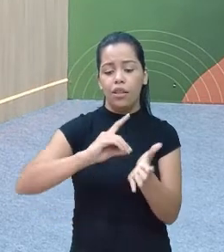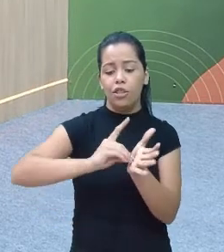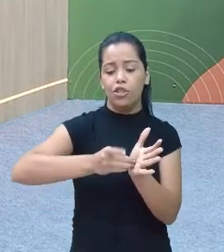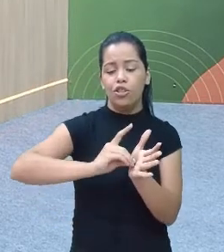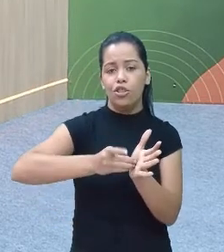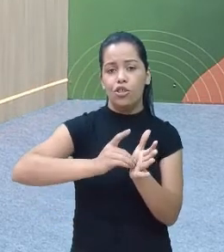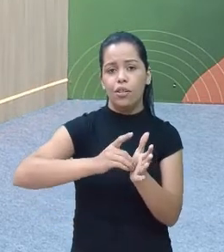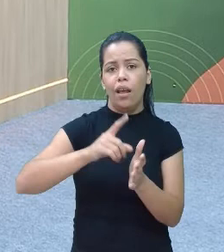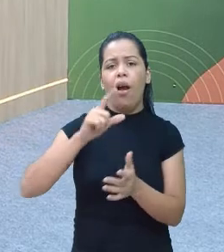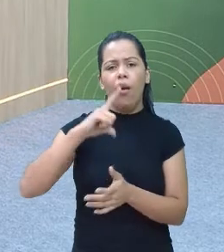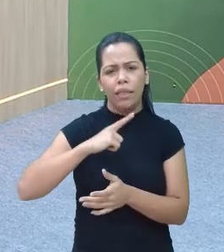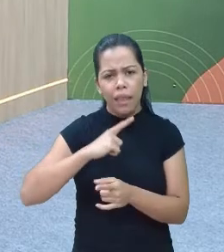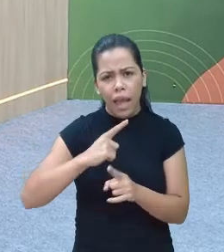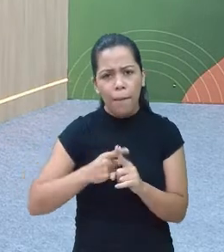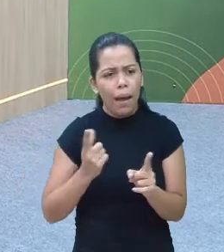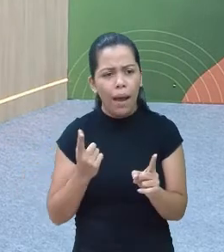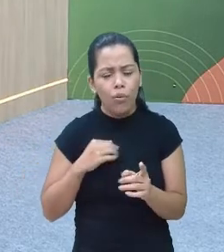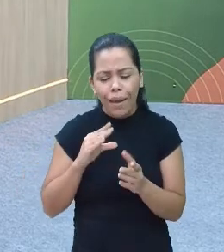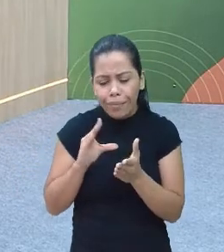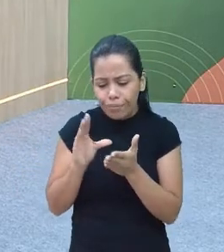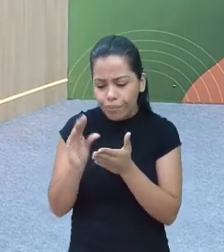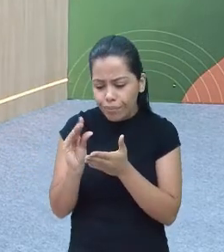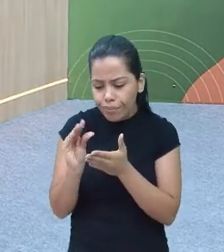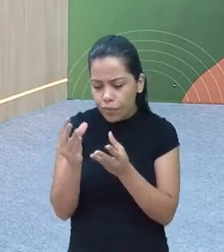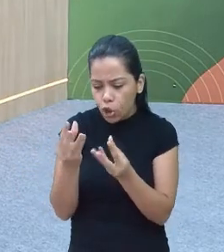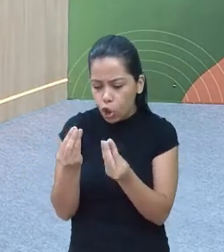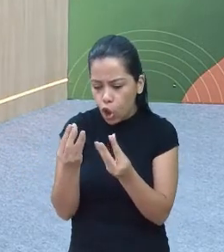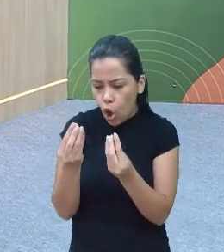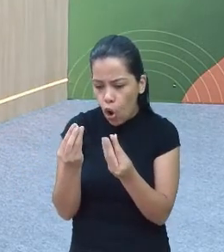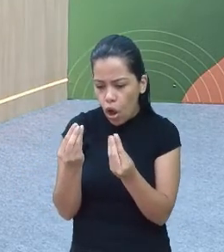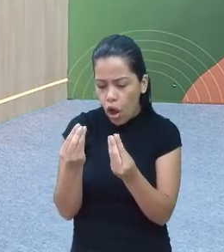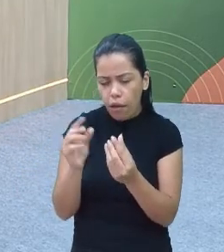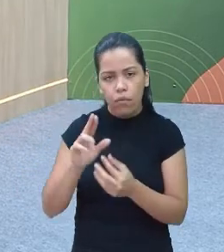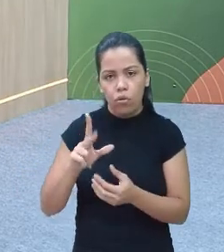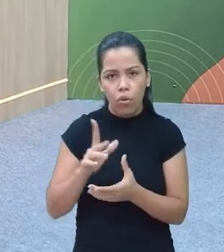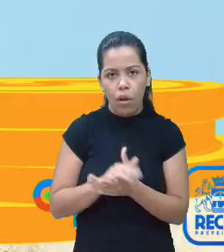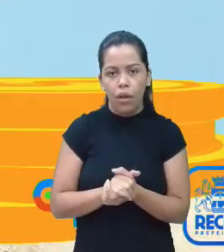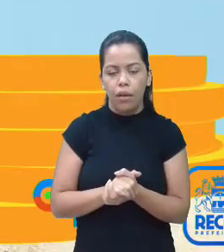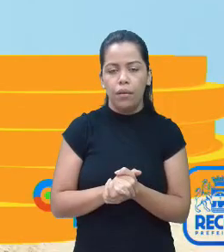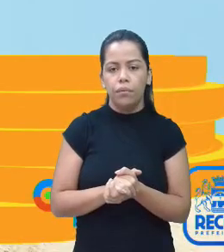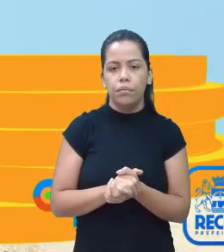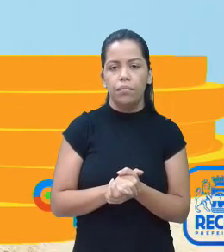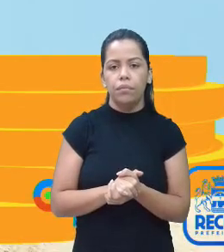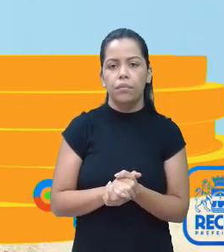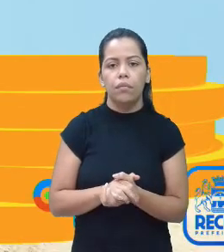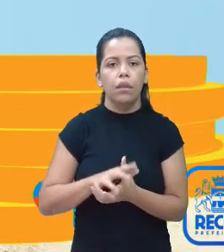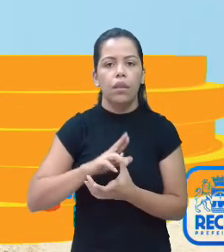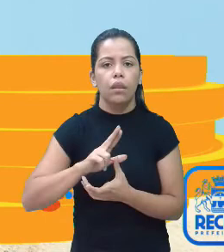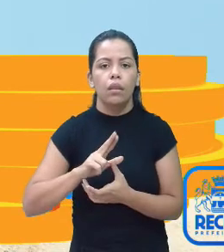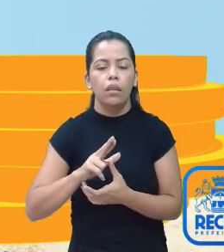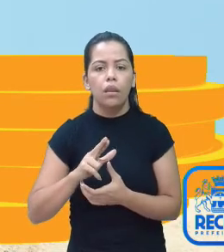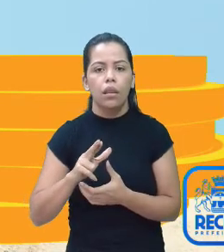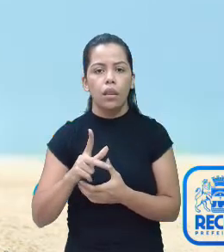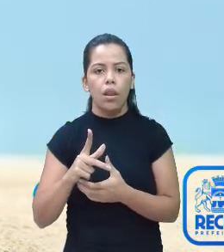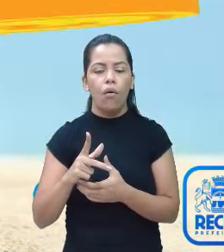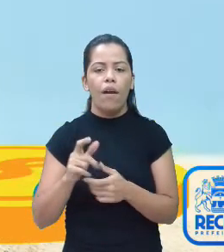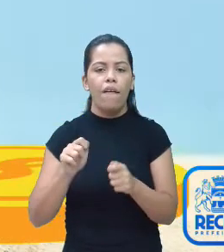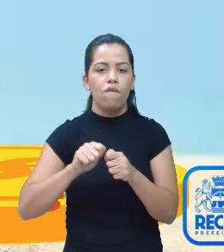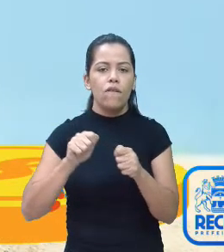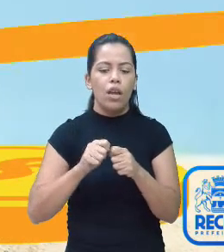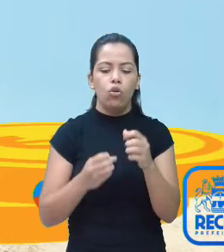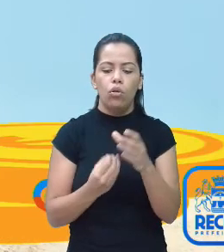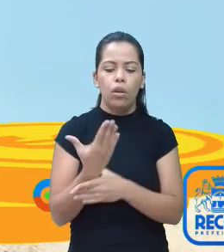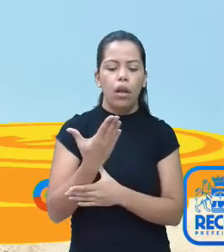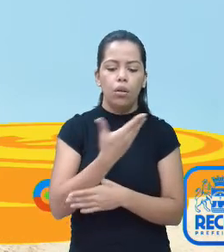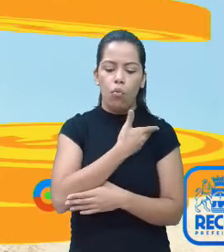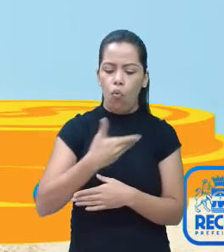não é físico, tá certo? E, além disso, ela não é emitida por nenhum governo, então é meio difícil ver